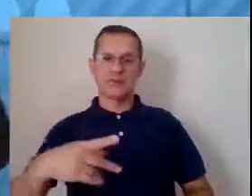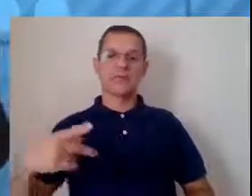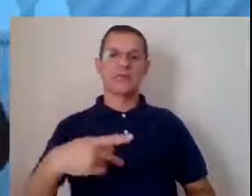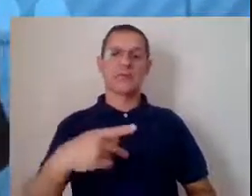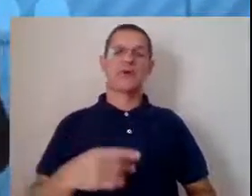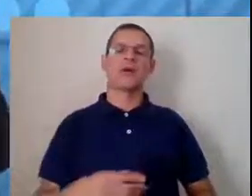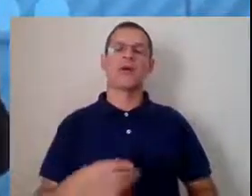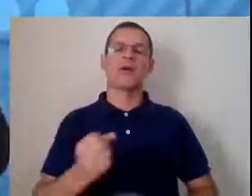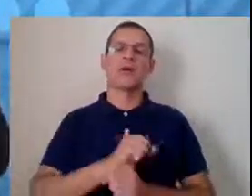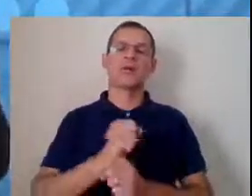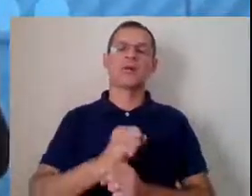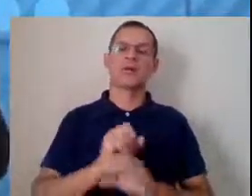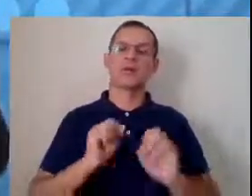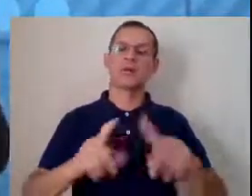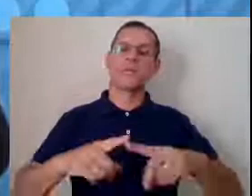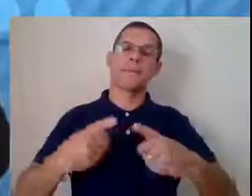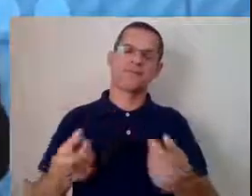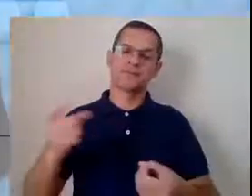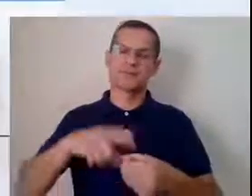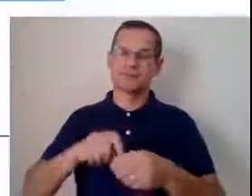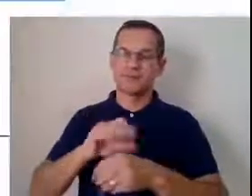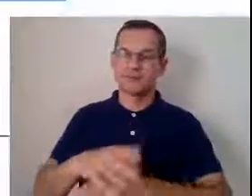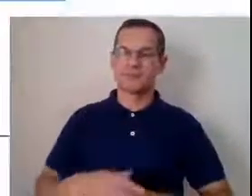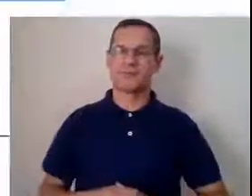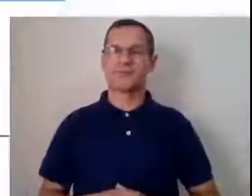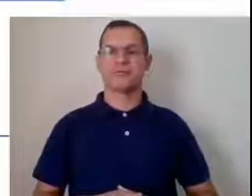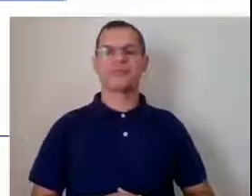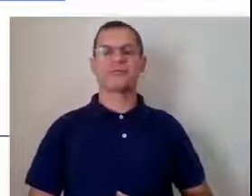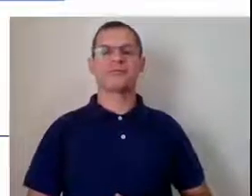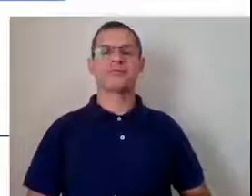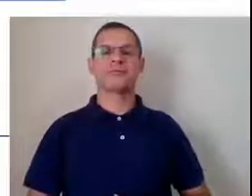a cada ano, ok? Vamos voltar ao quadro.